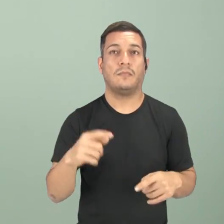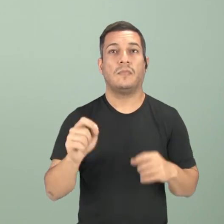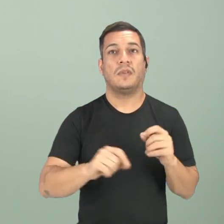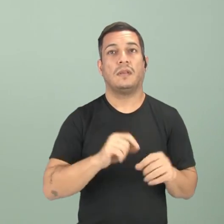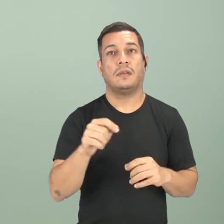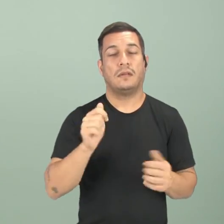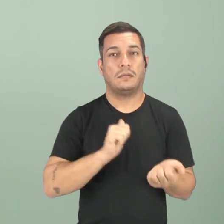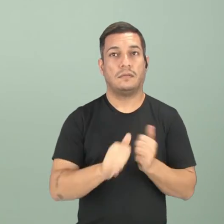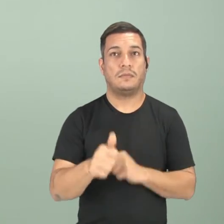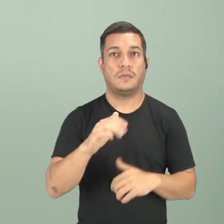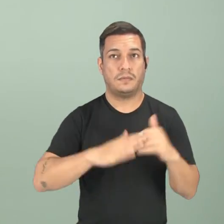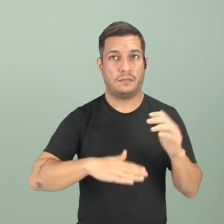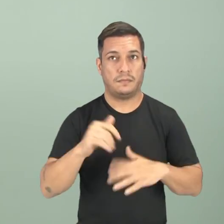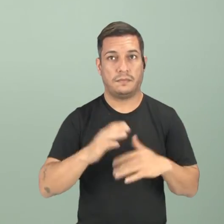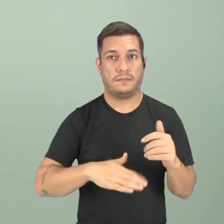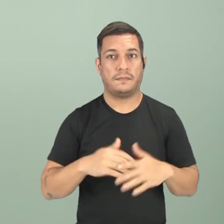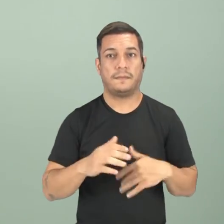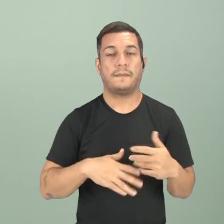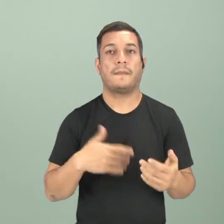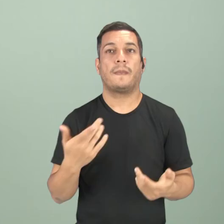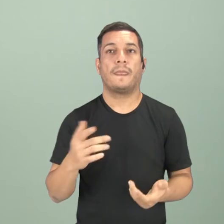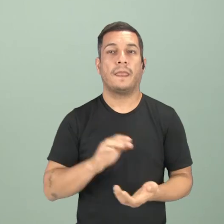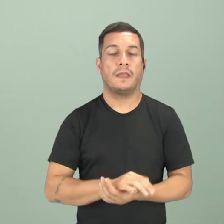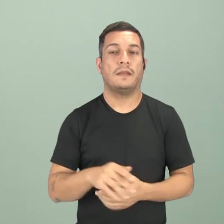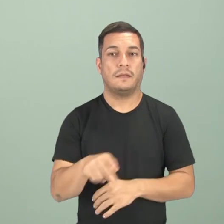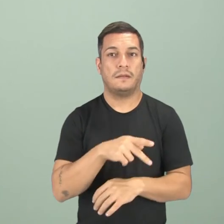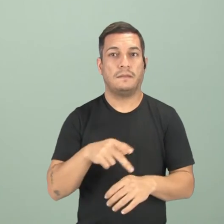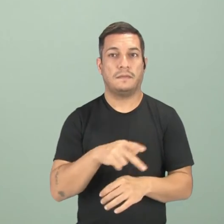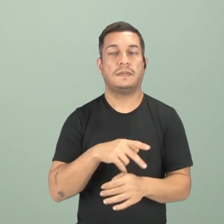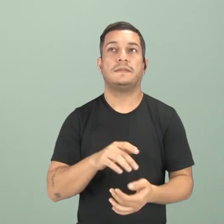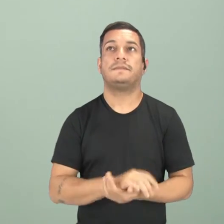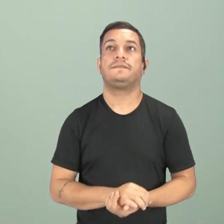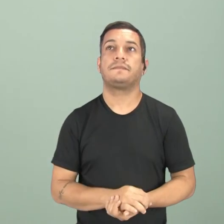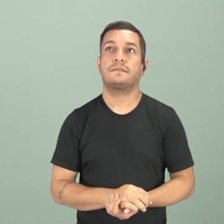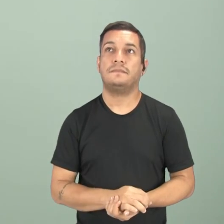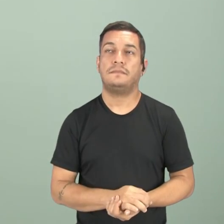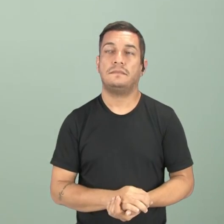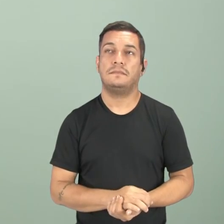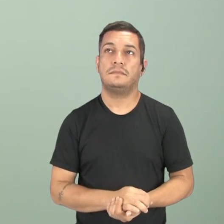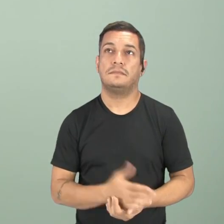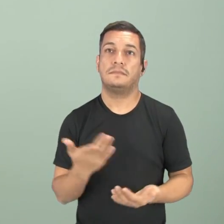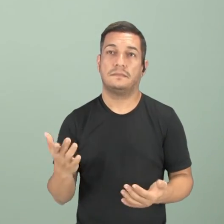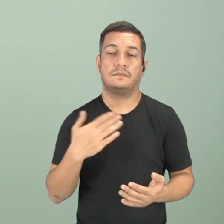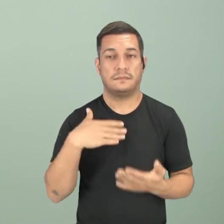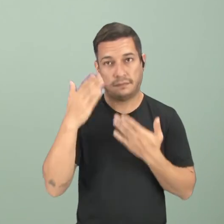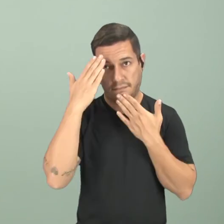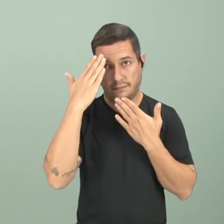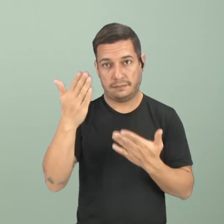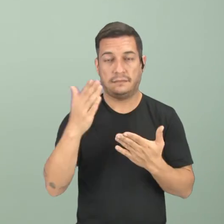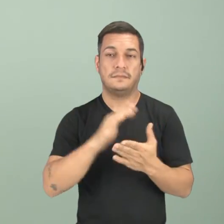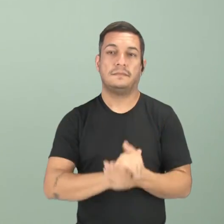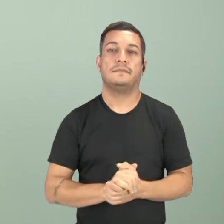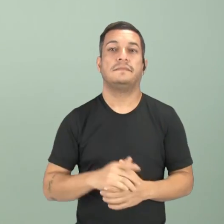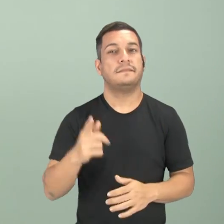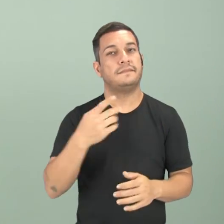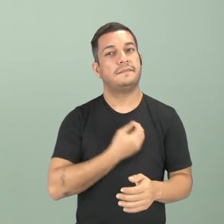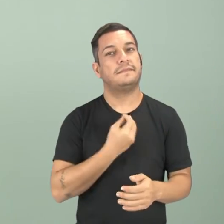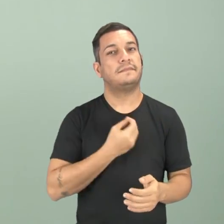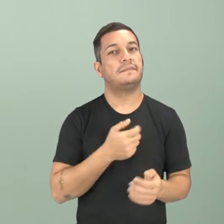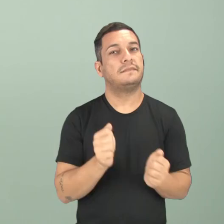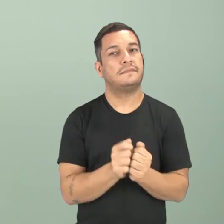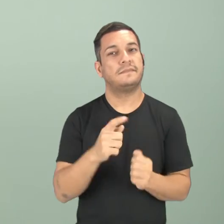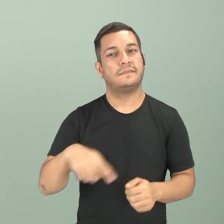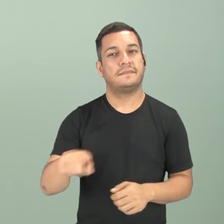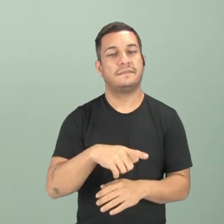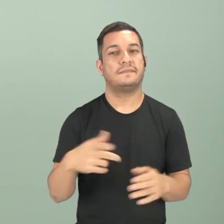do esporte profissional e do esporte de rendimento em nosso país e em nossos estados. Bom, fica aqui minha gratidão por estar com vocês em mais